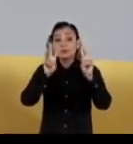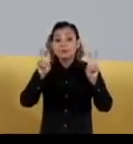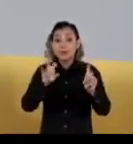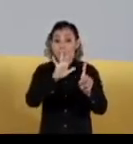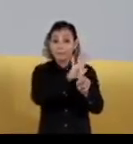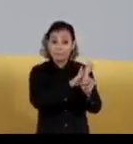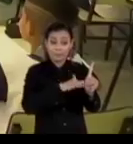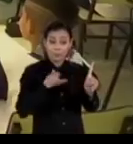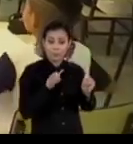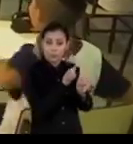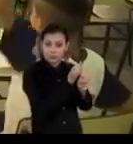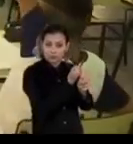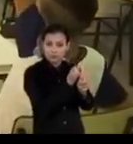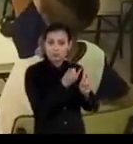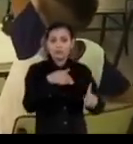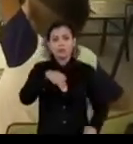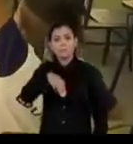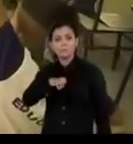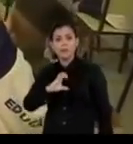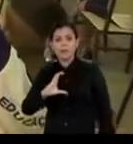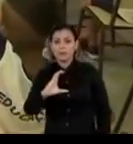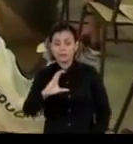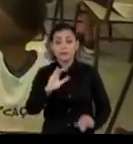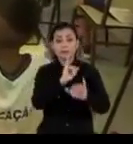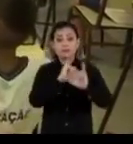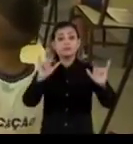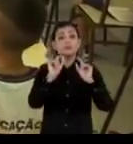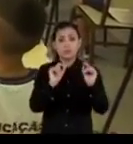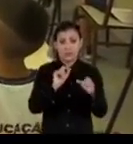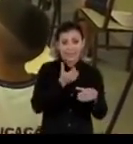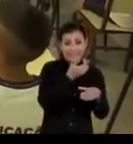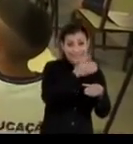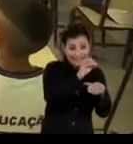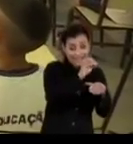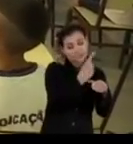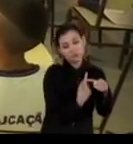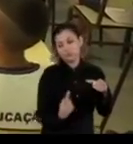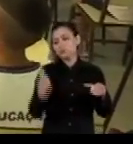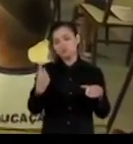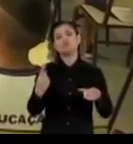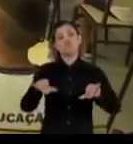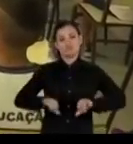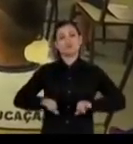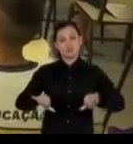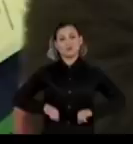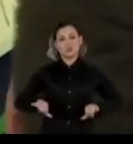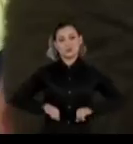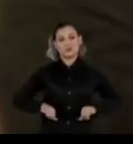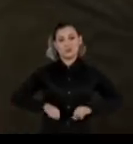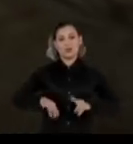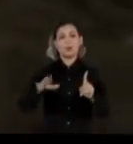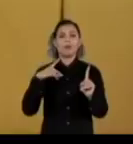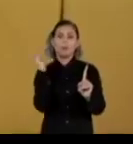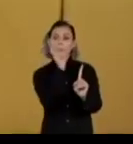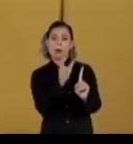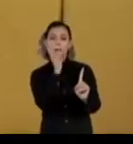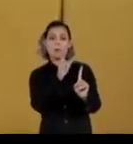bullying. Segundo o MEC, a cada 10 estudantes, pelo menos um já sofreu bullying físico ou